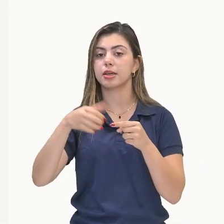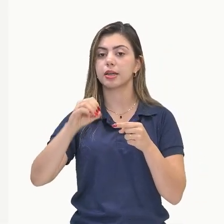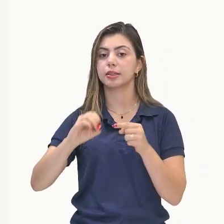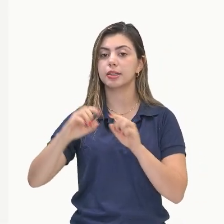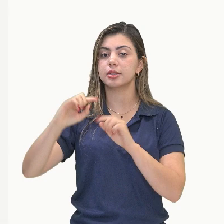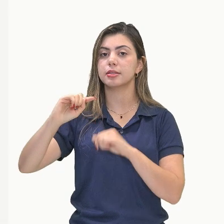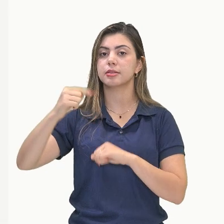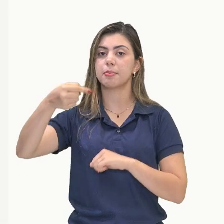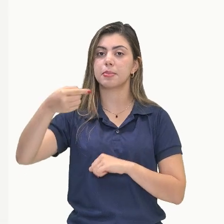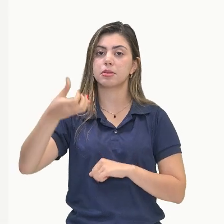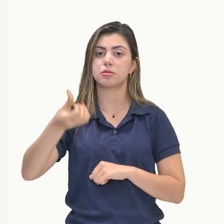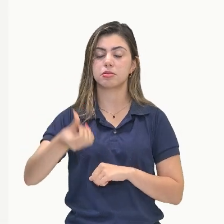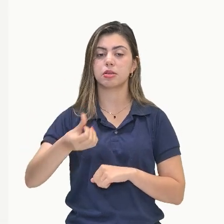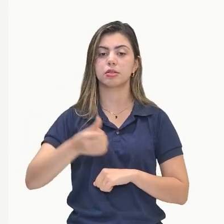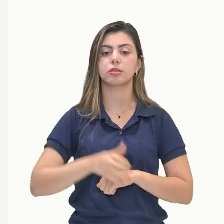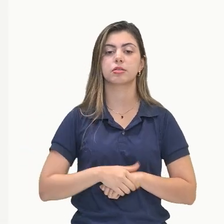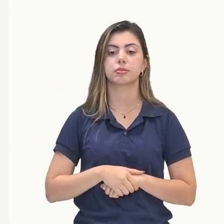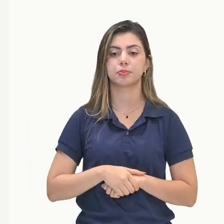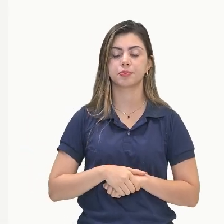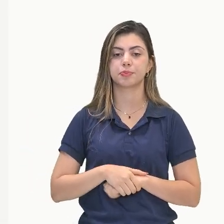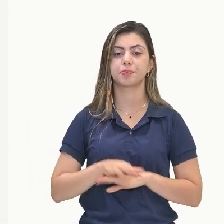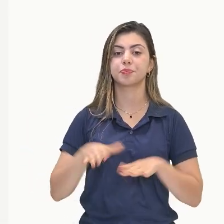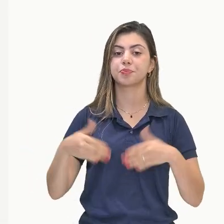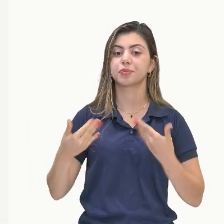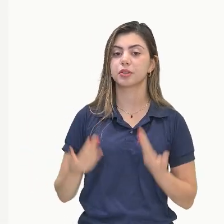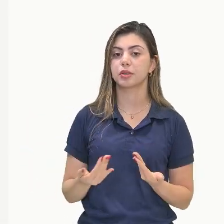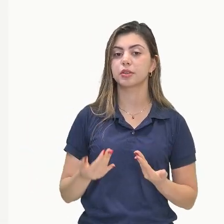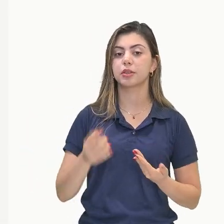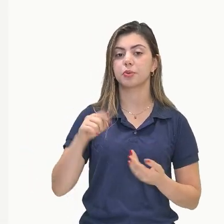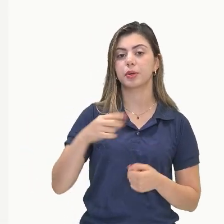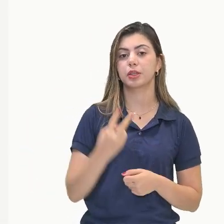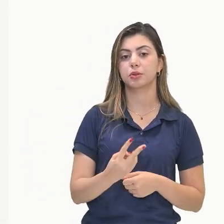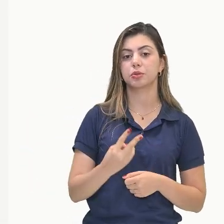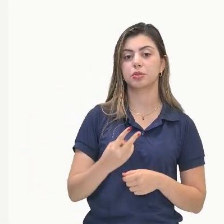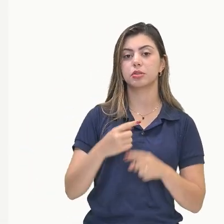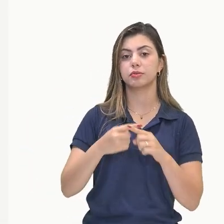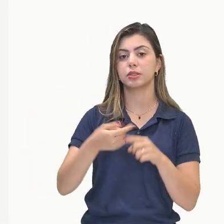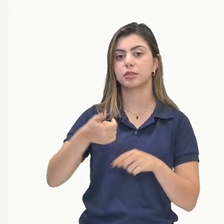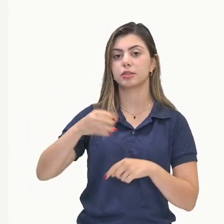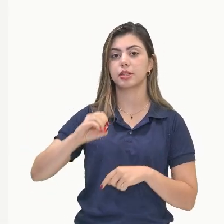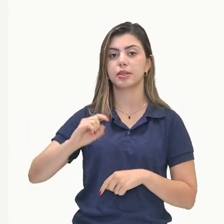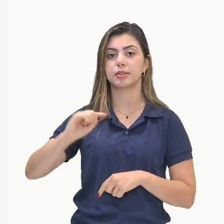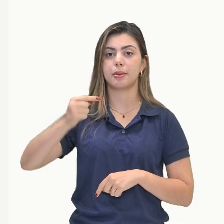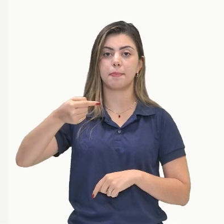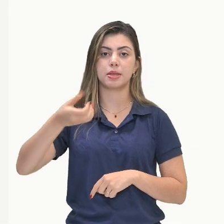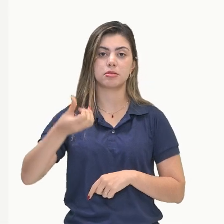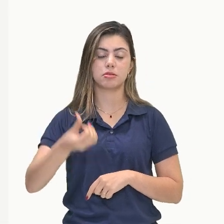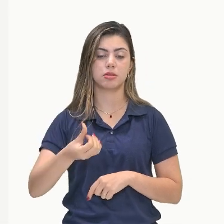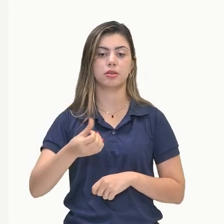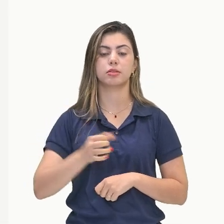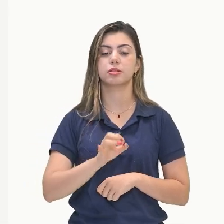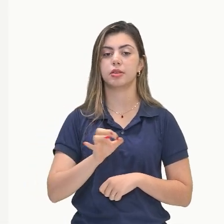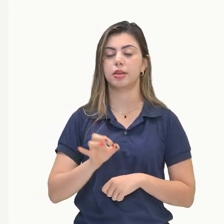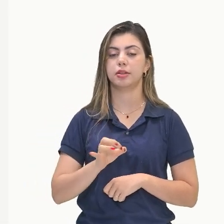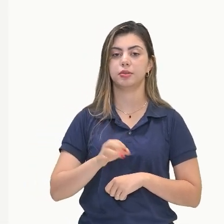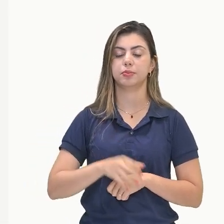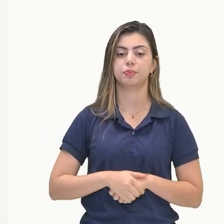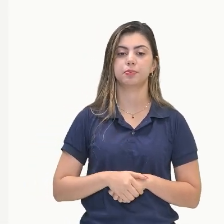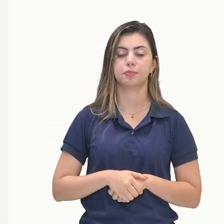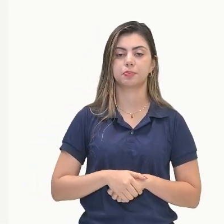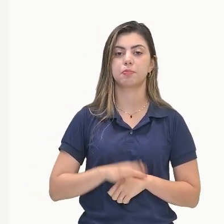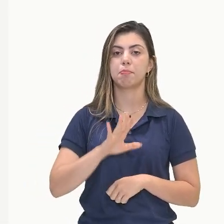menos 6, tá? Então, na verdade, é 2 vezes 10 a menos 6 o valor da capacitância do capacitor